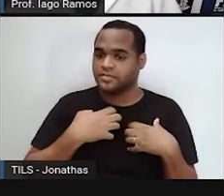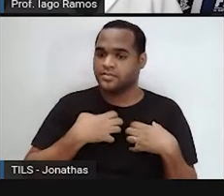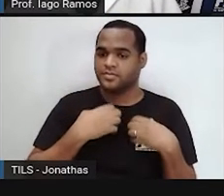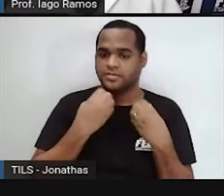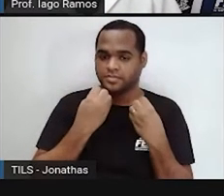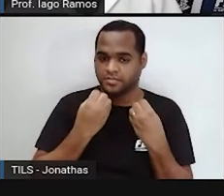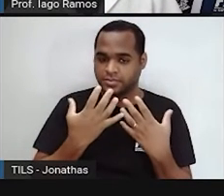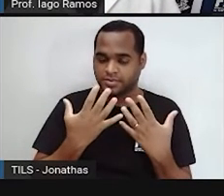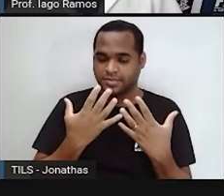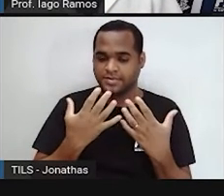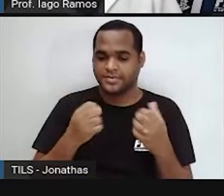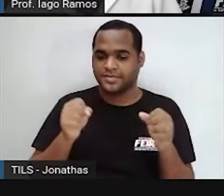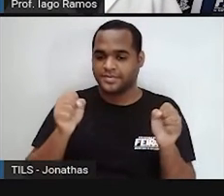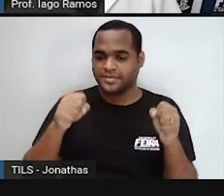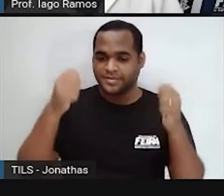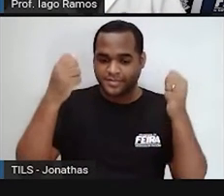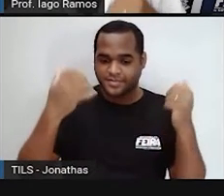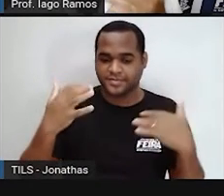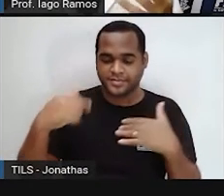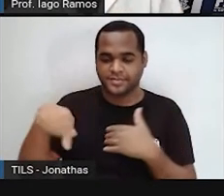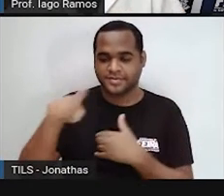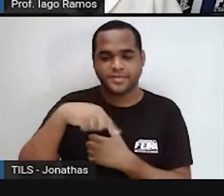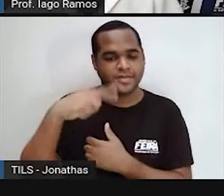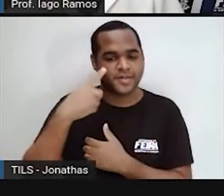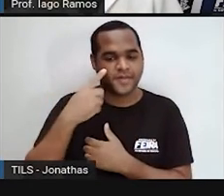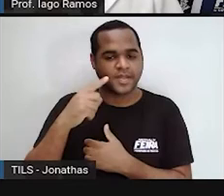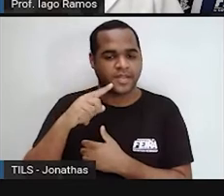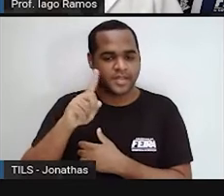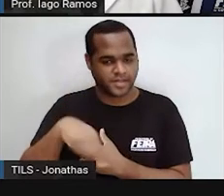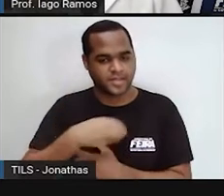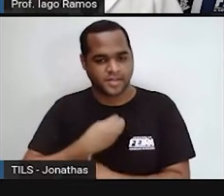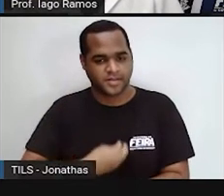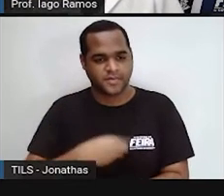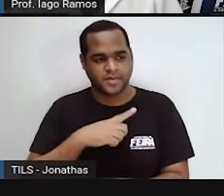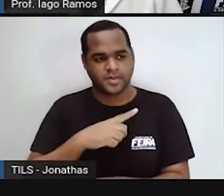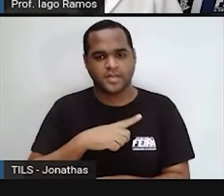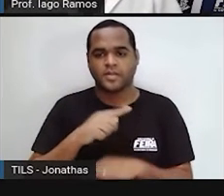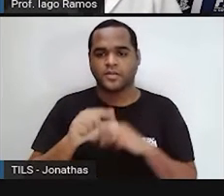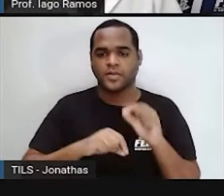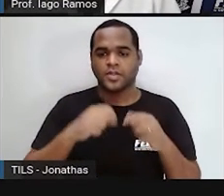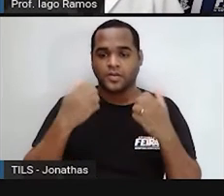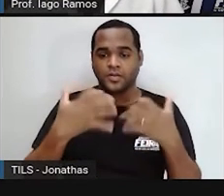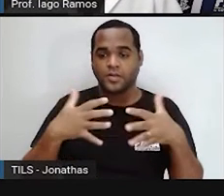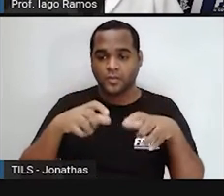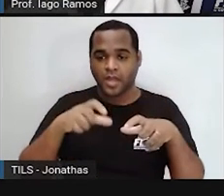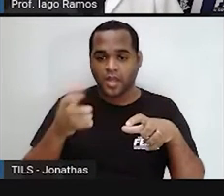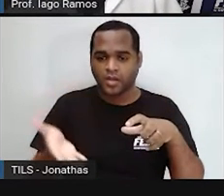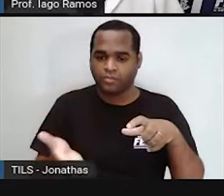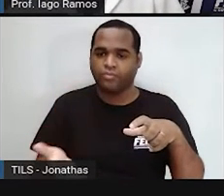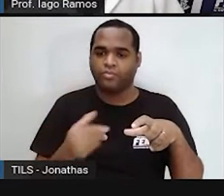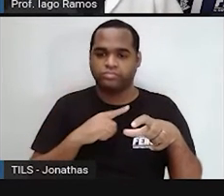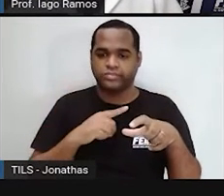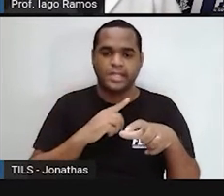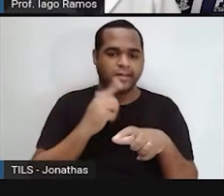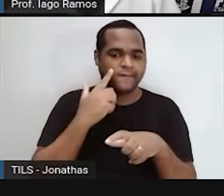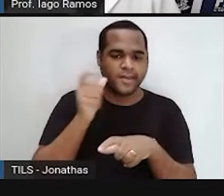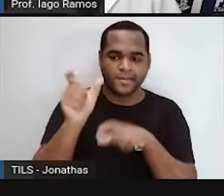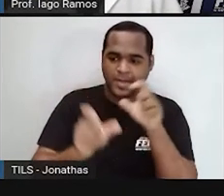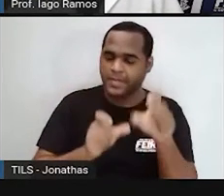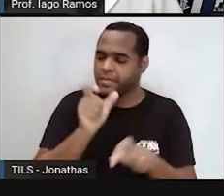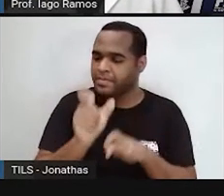sentido Possivelmente Aonde você está aí agora você consegue perceber objetos